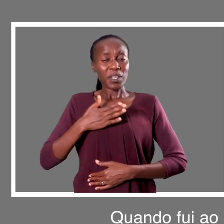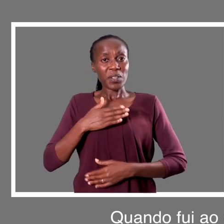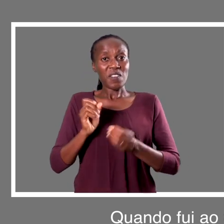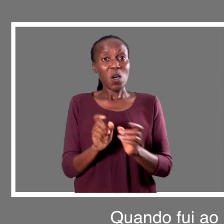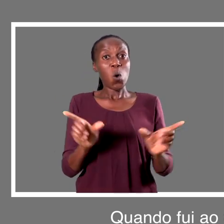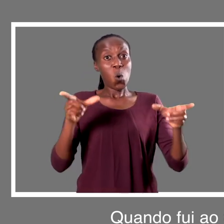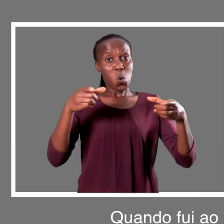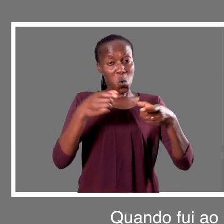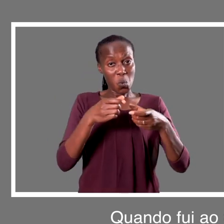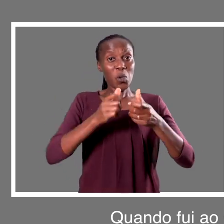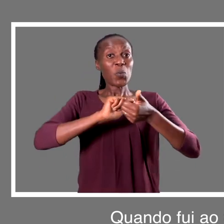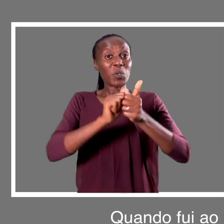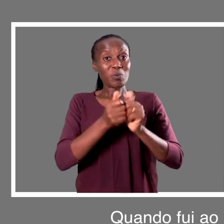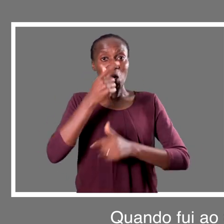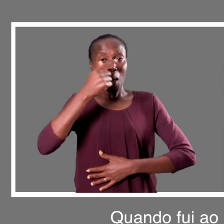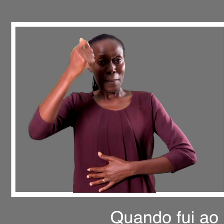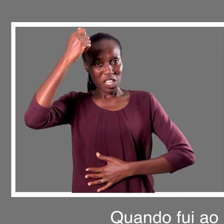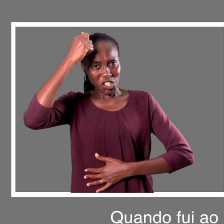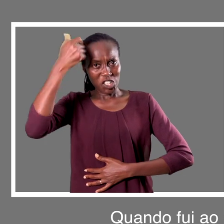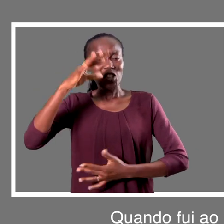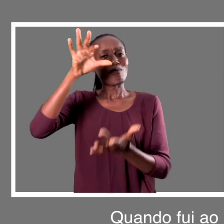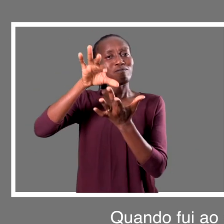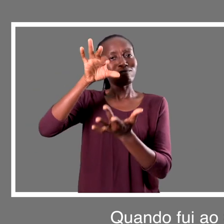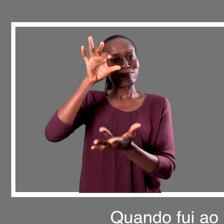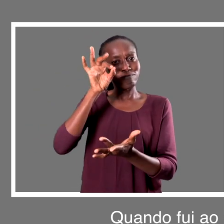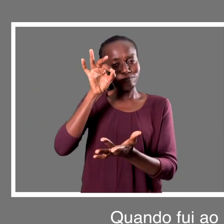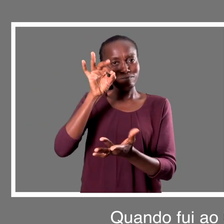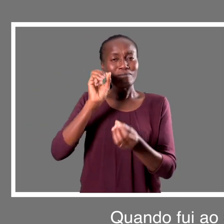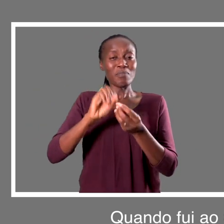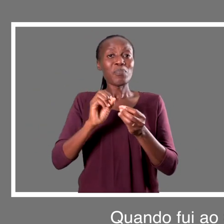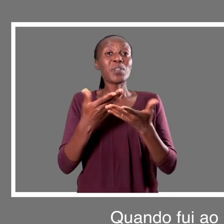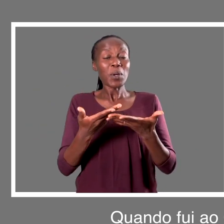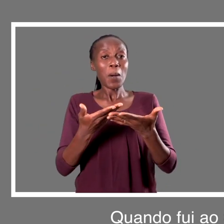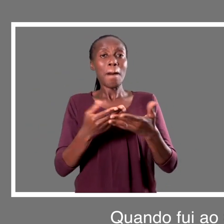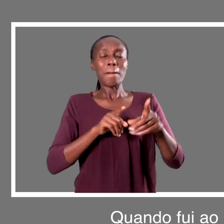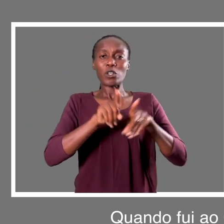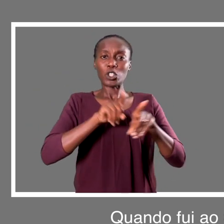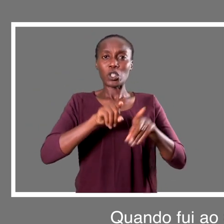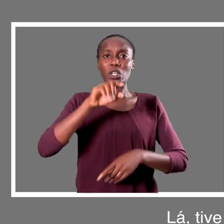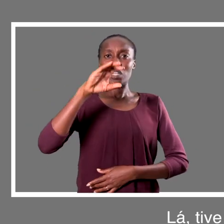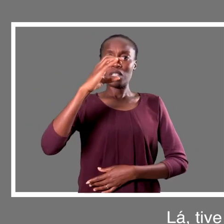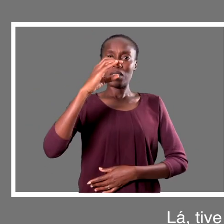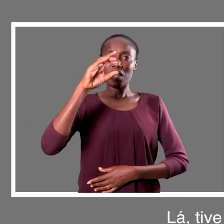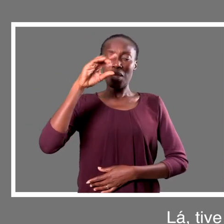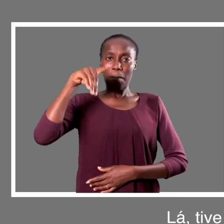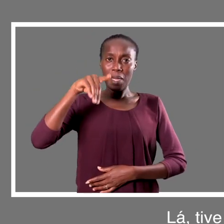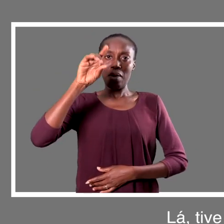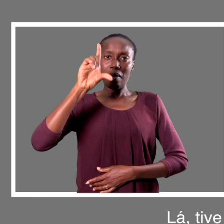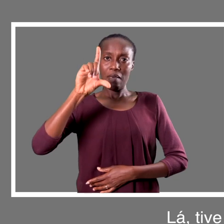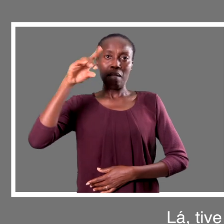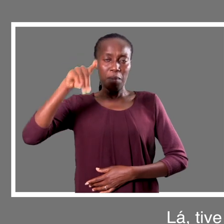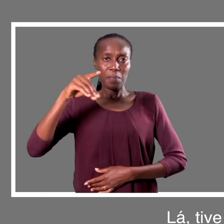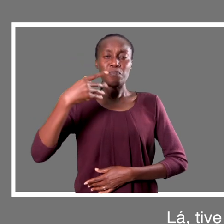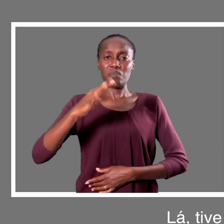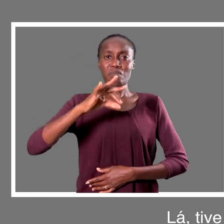fui para o Clube Desportivo de Majedi, fui selecionada para os jogos da CPLP e de lá